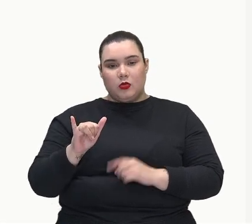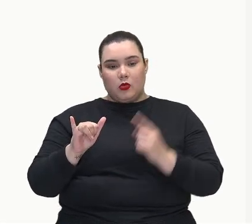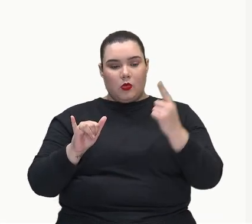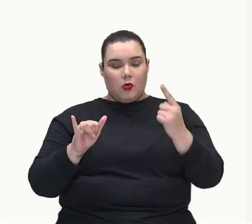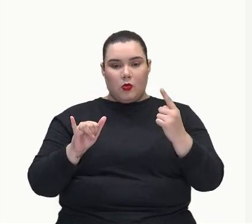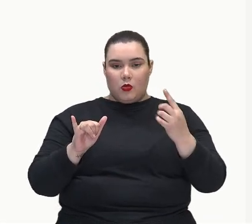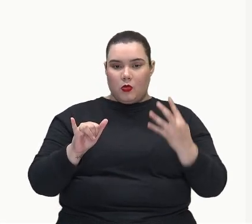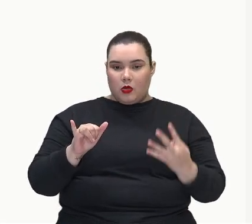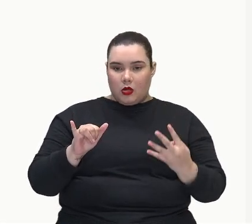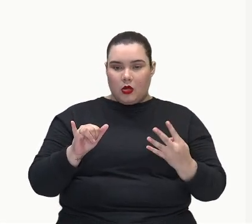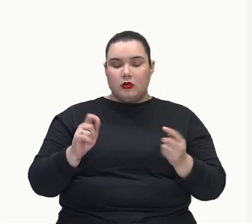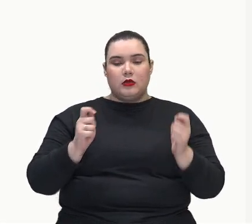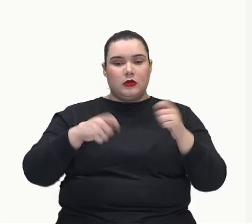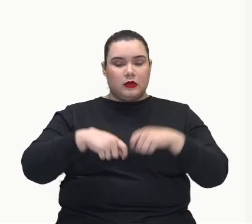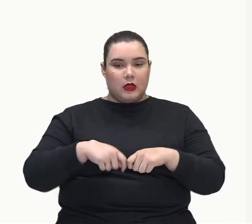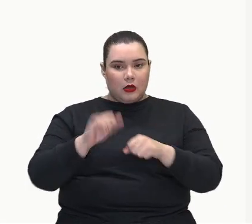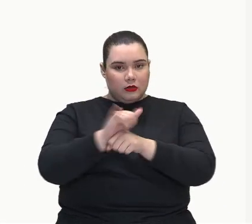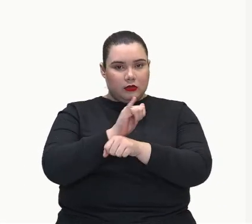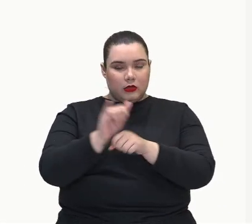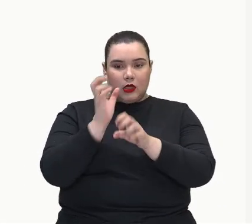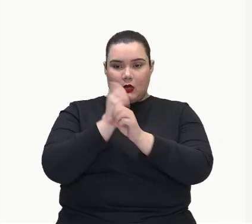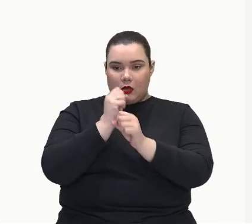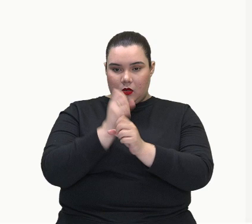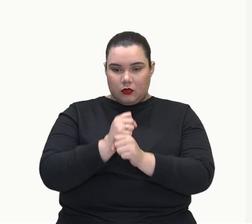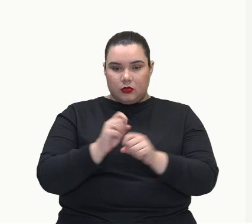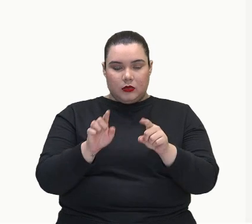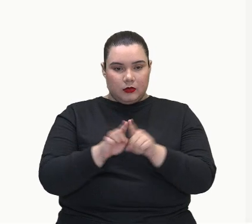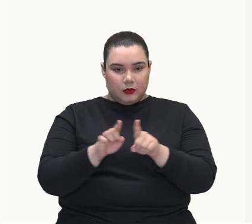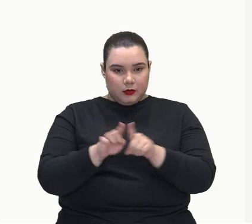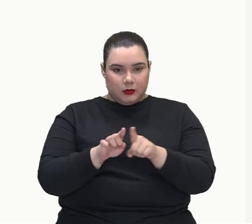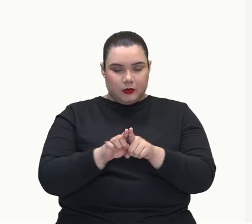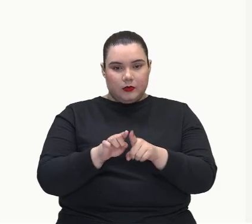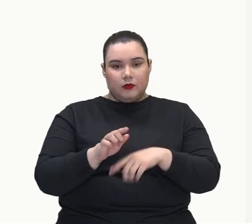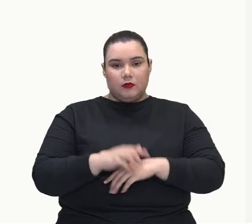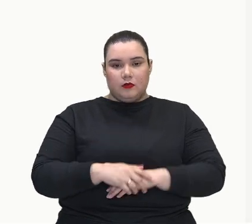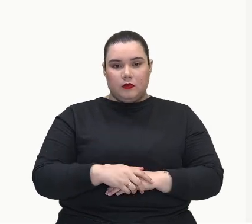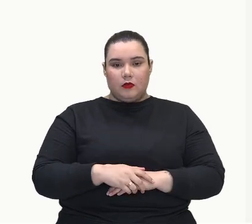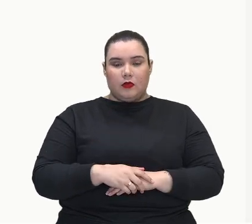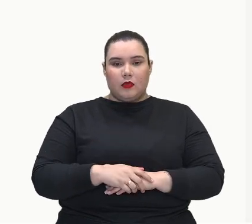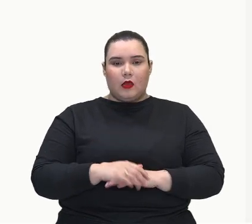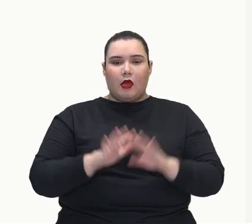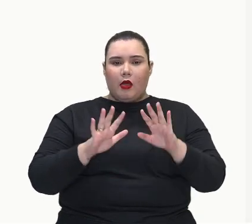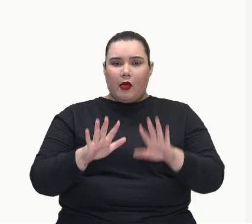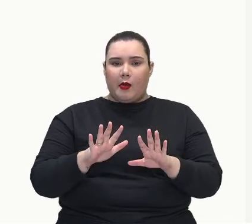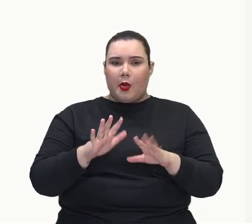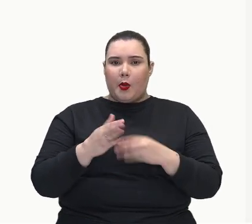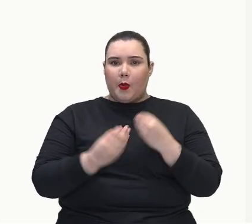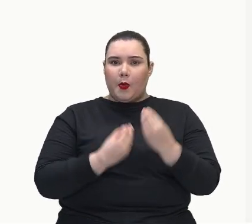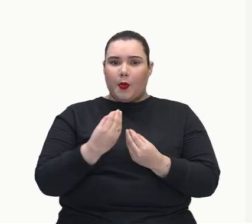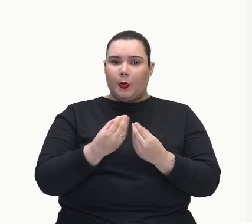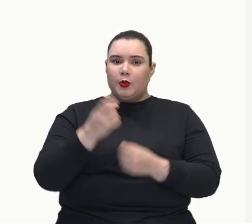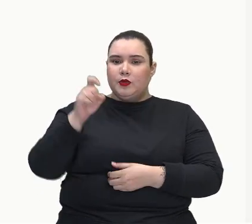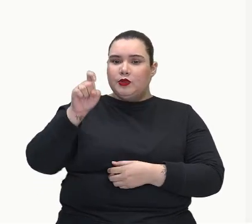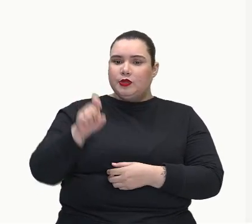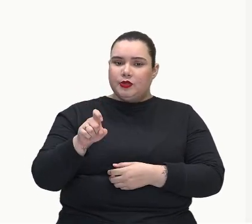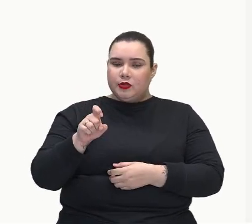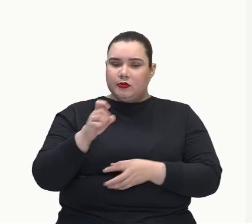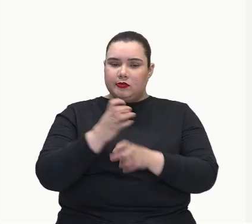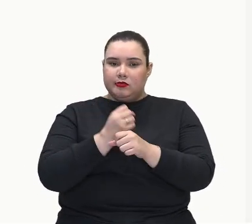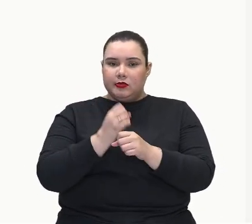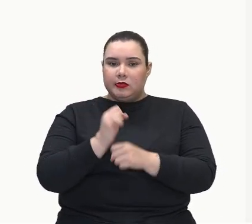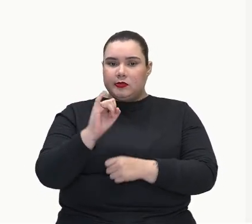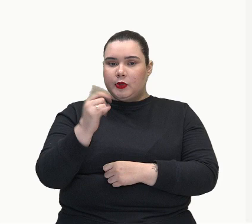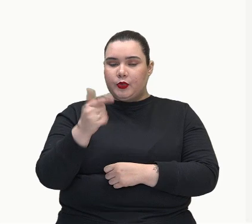e o 4, a gente consegue resolver o valor de Y. E agora, como é que a gente vai resolver o valor de X se não